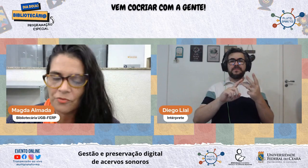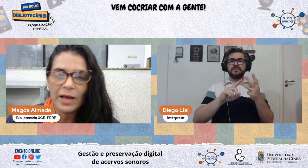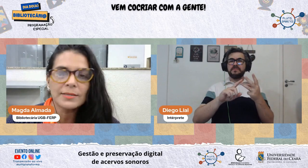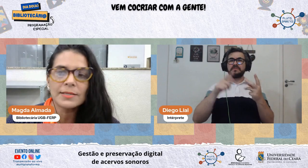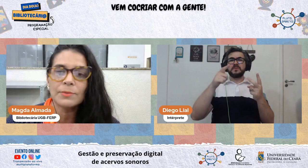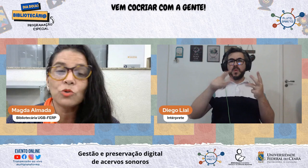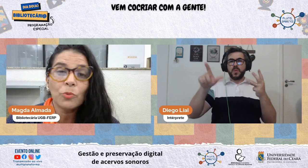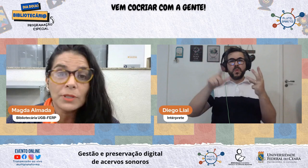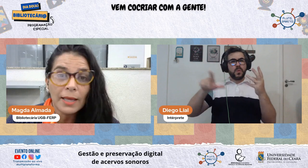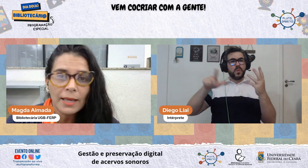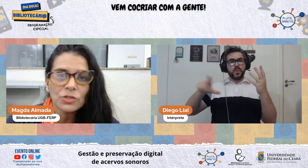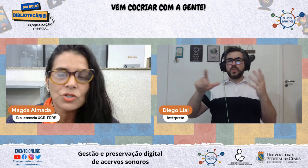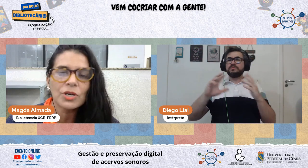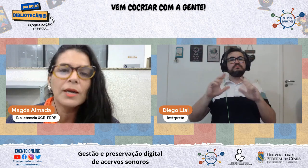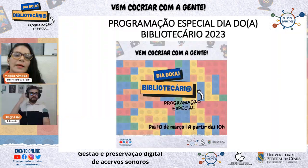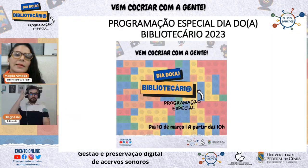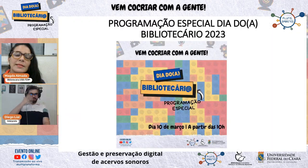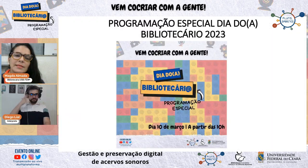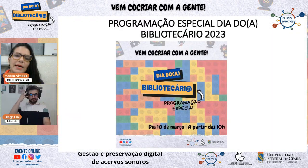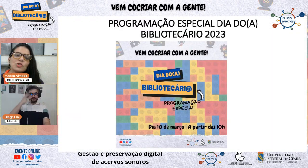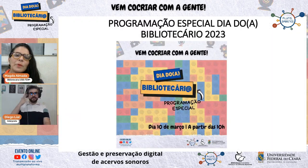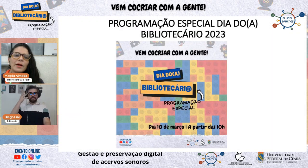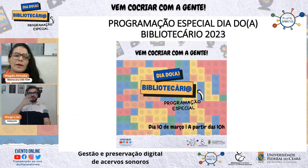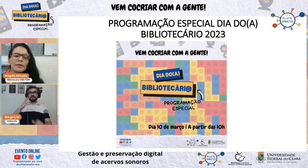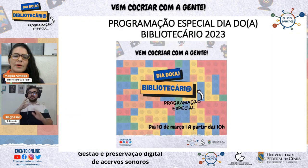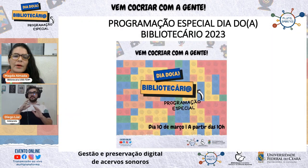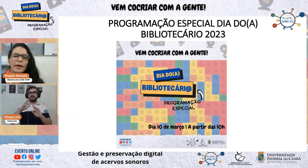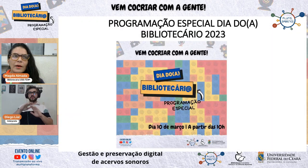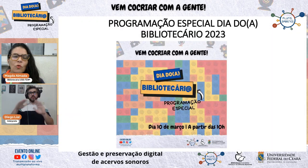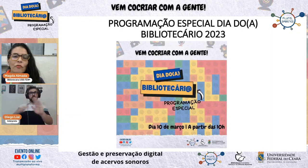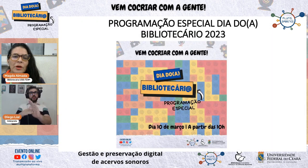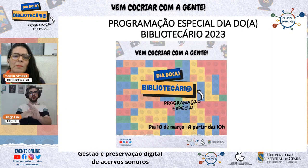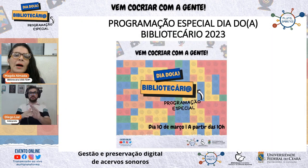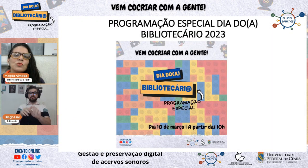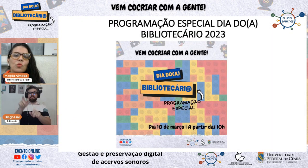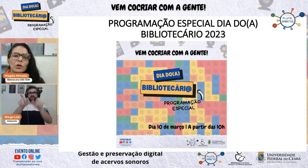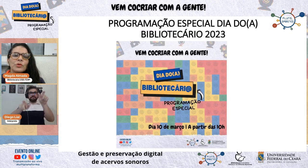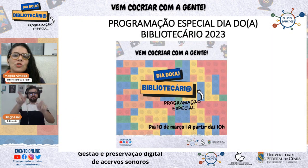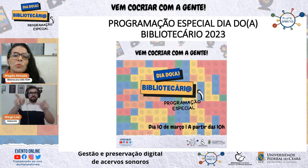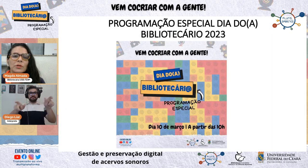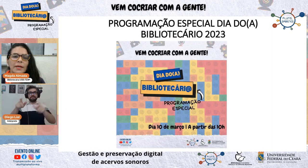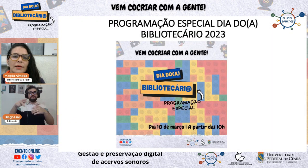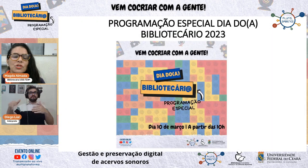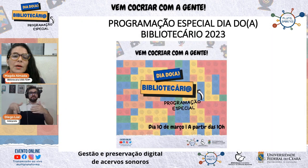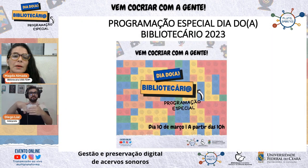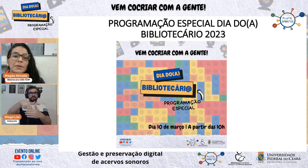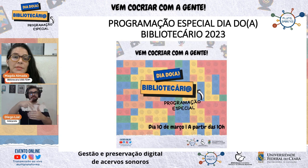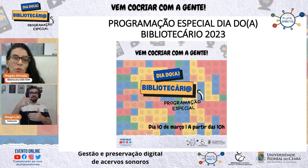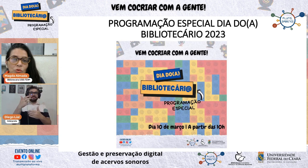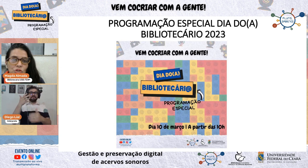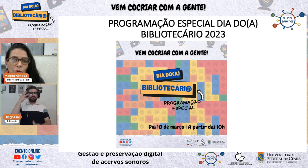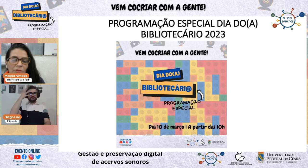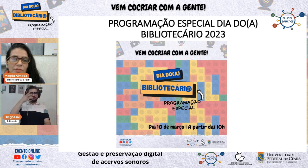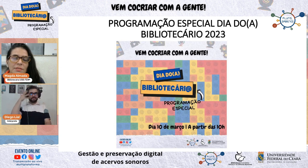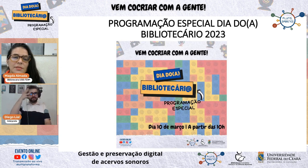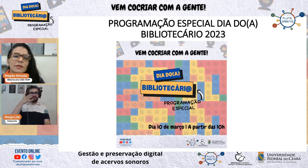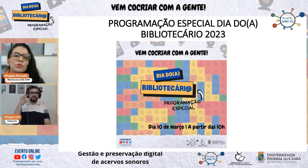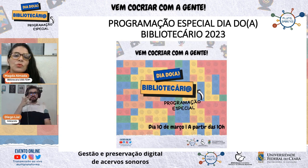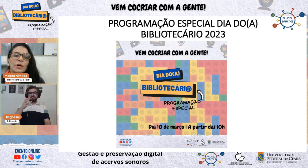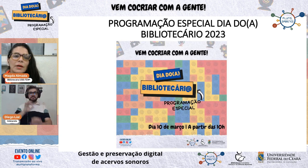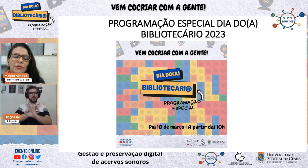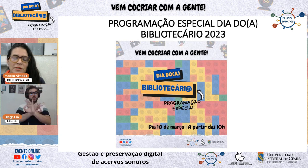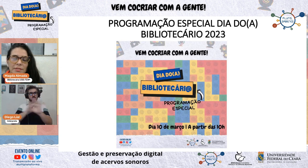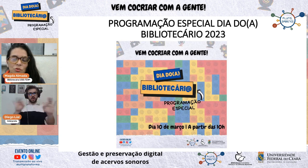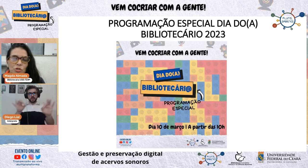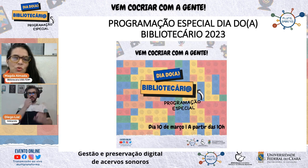fizeram falas assim, muito potentes e necessárias para confirmarmos o quanto que as bibliotecas precisam continuar